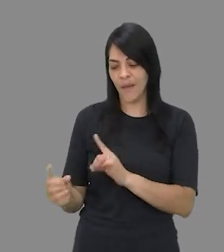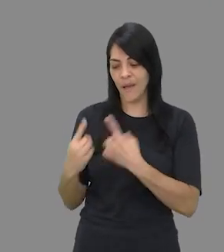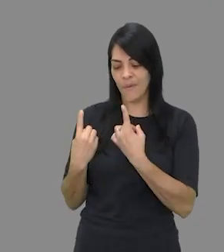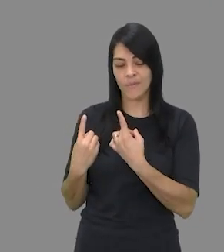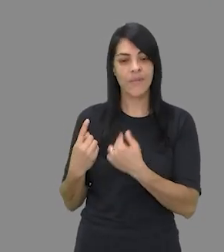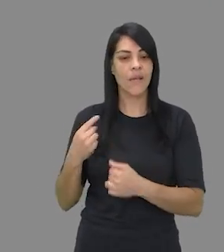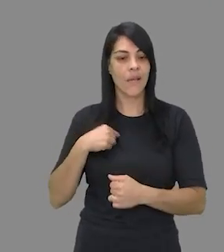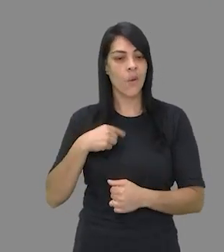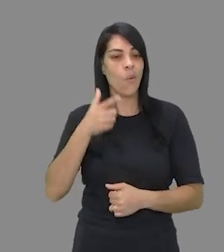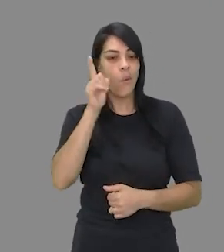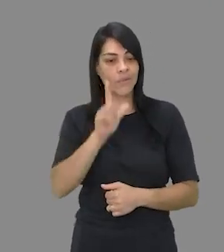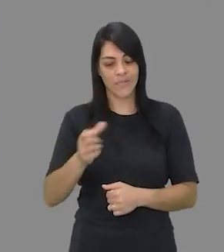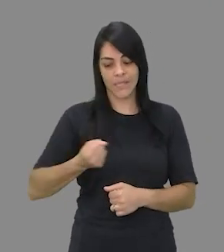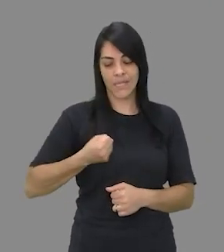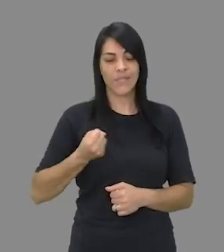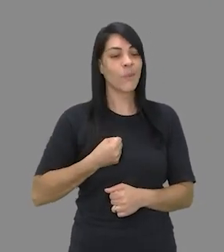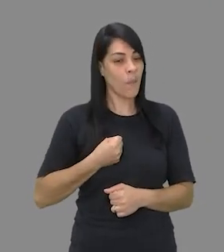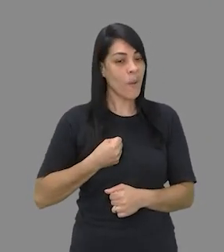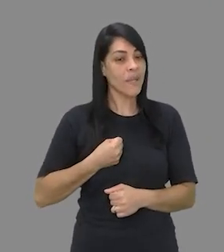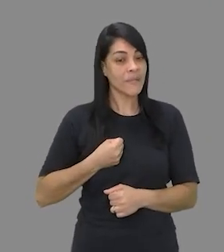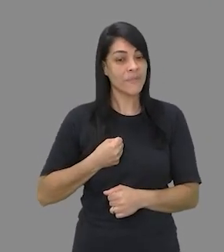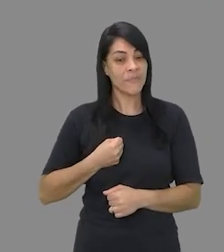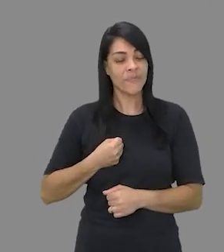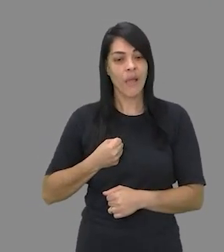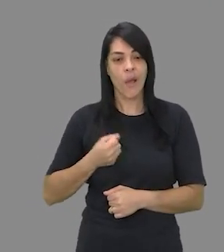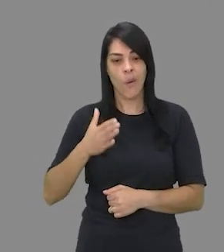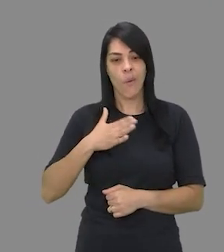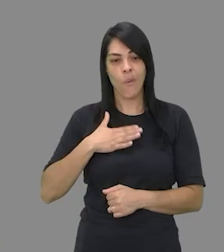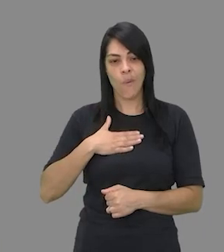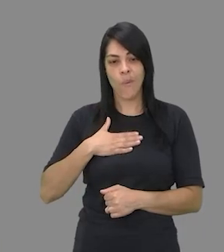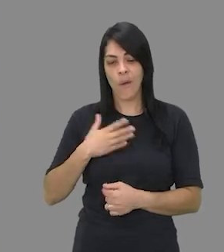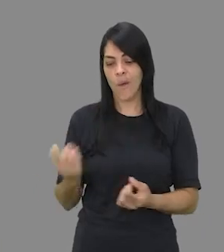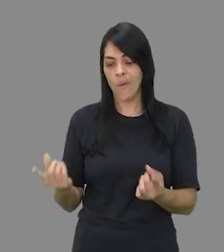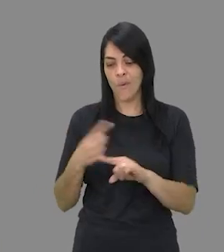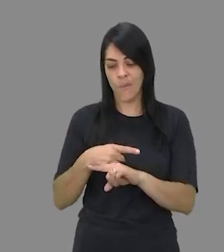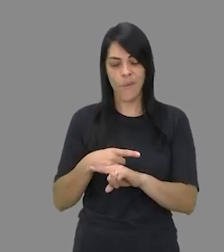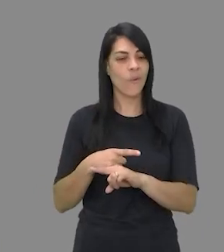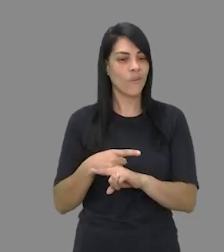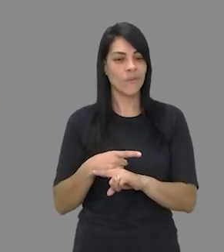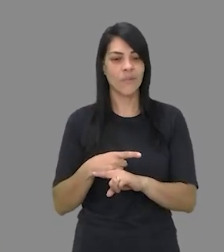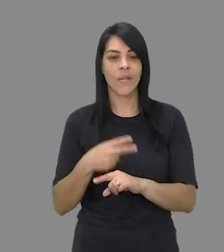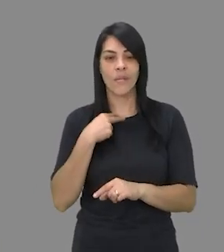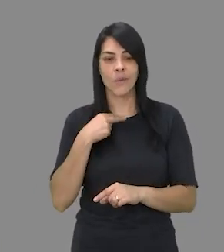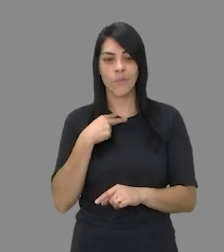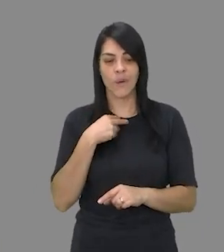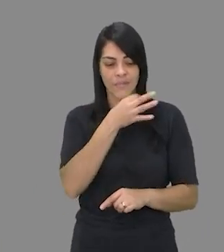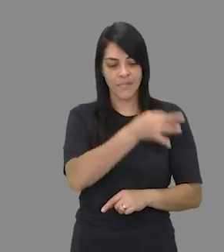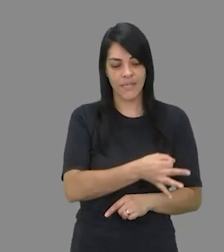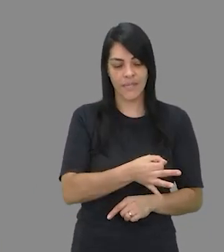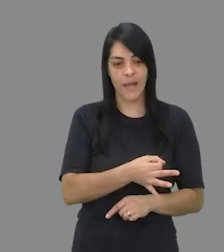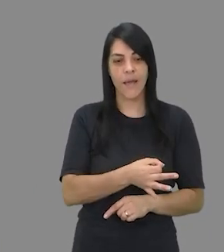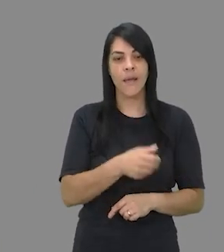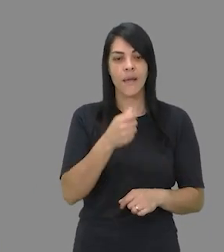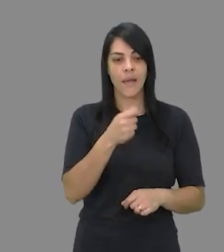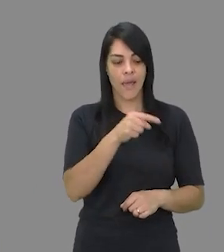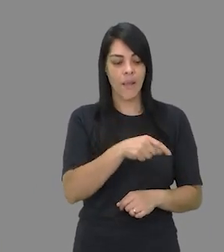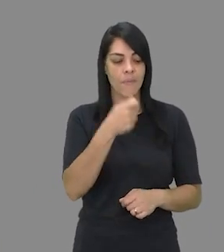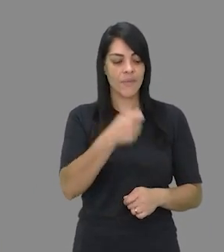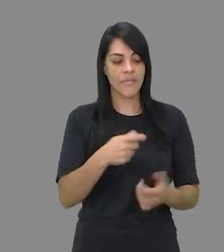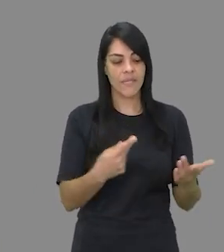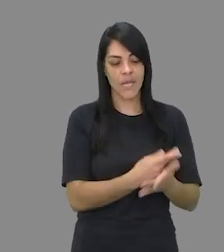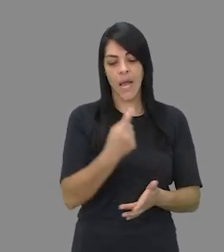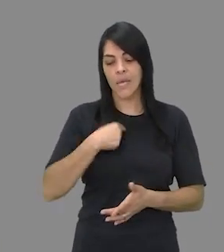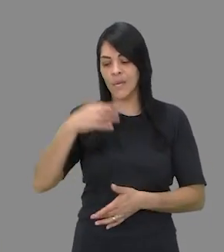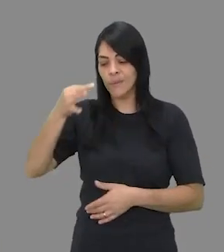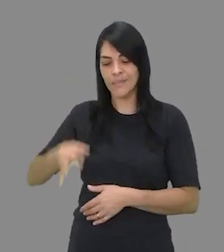eu marque ponto, o meu adversário não pode ser bem sucedido. A bolinha tem que quicar ali na